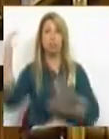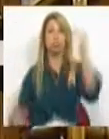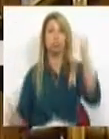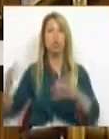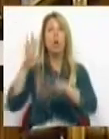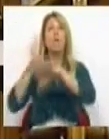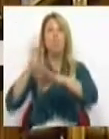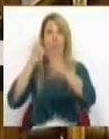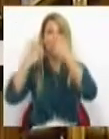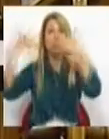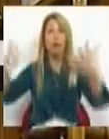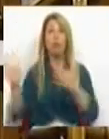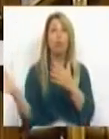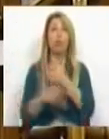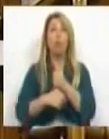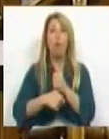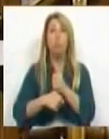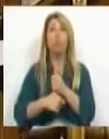pelo roubo